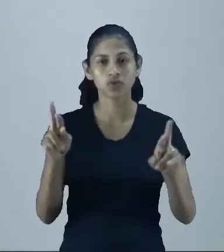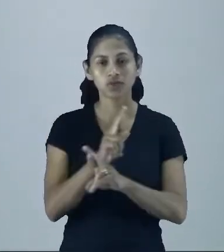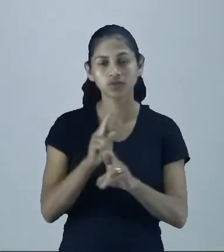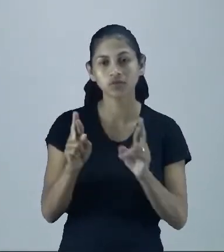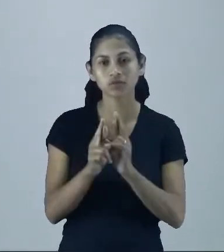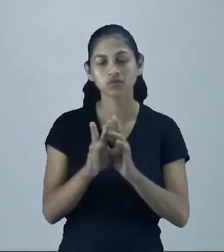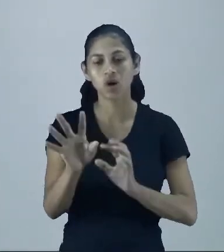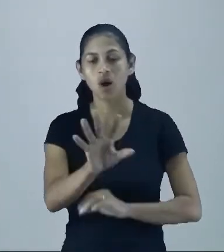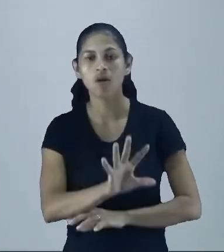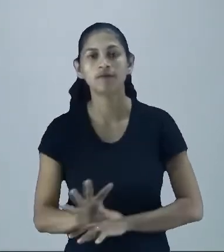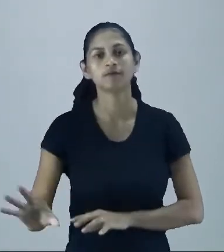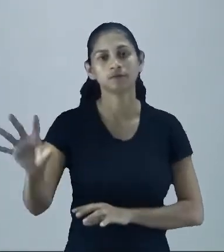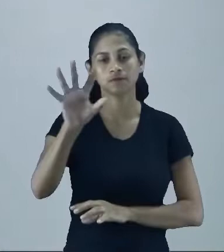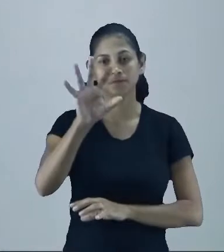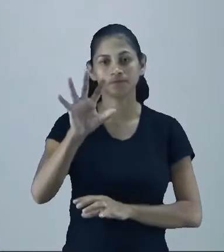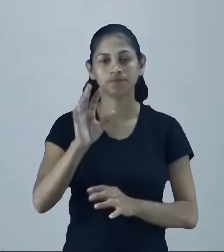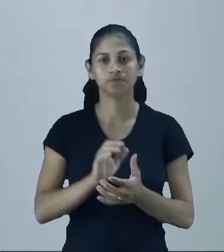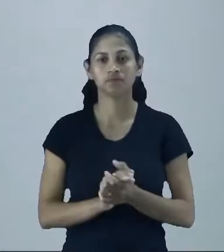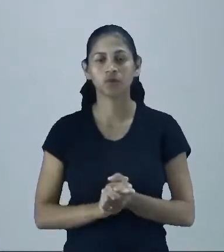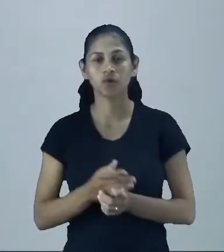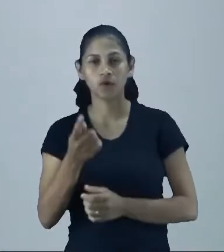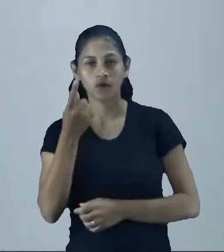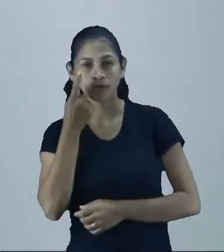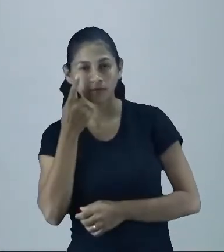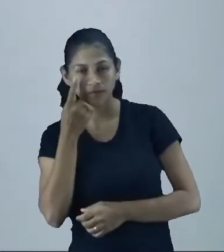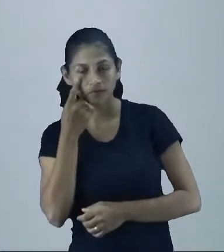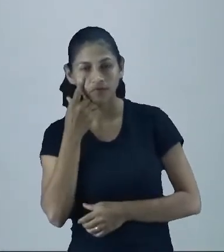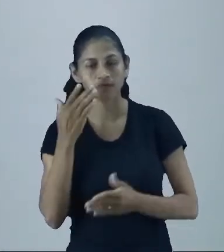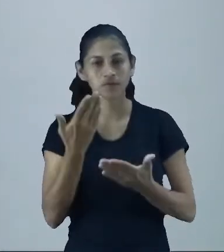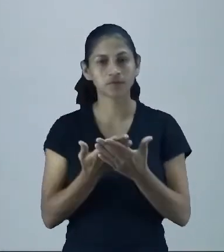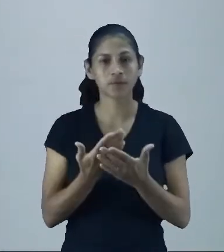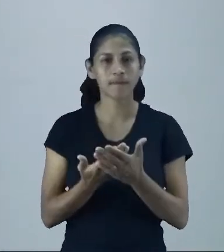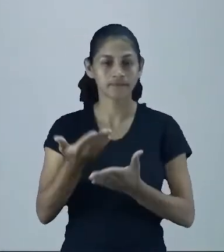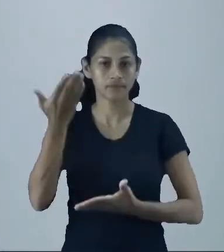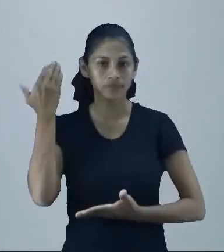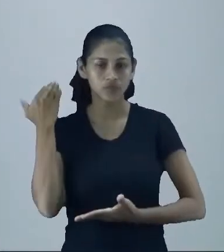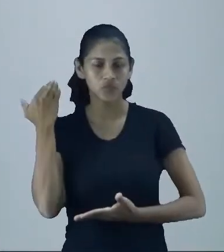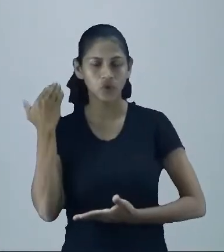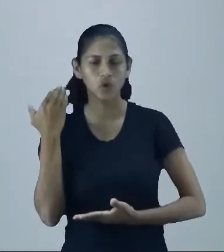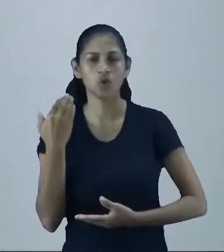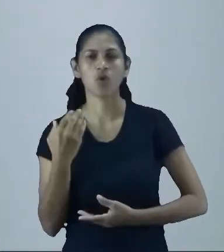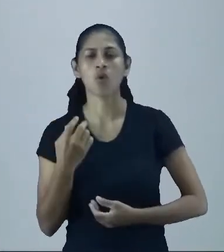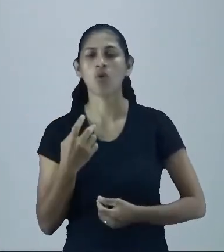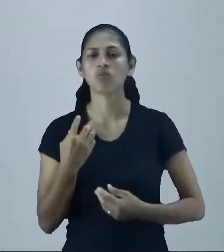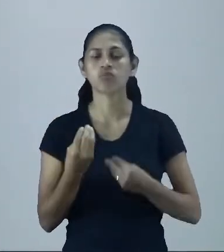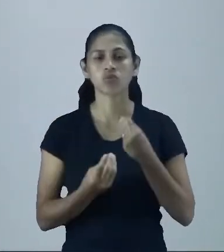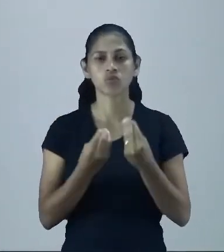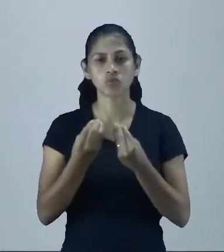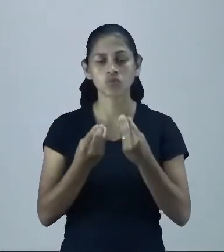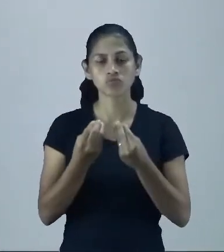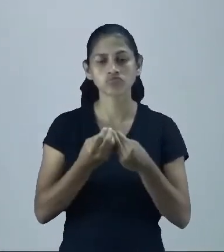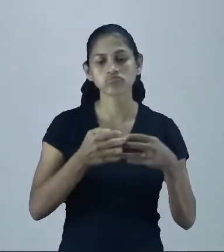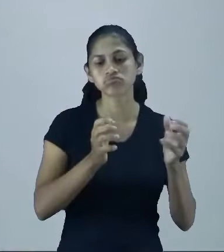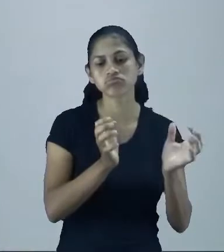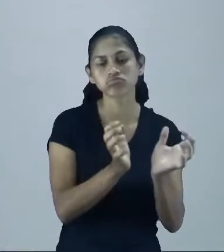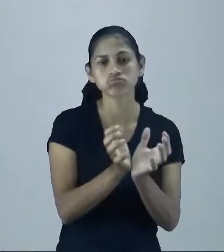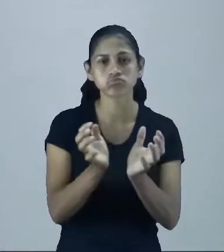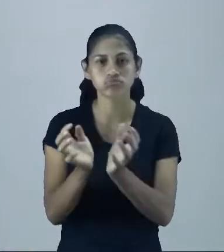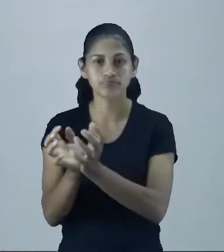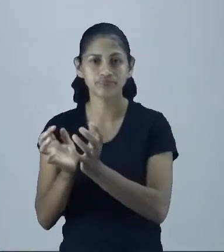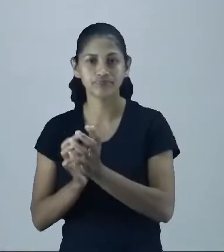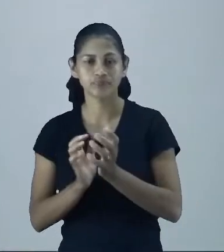geográfico. E nós vimos, na aula anterior, muito sobre como foi esse processo de formação. Para a